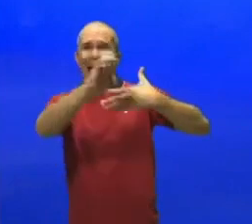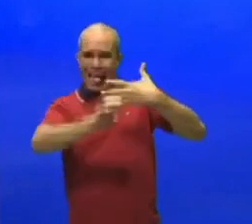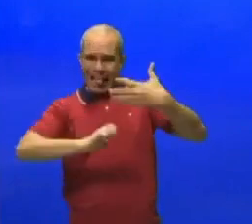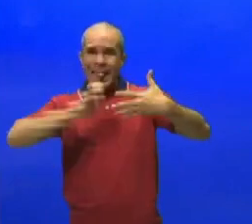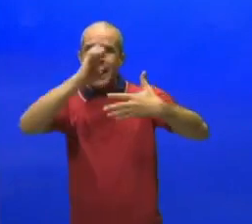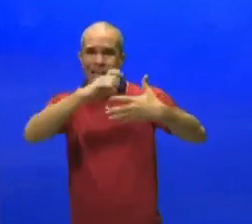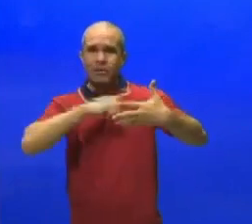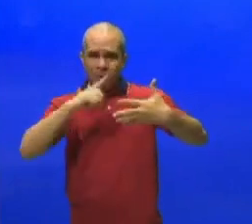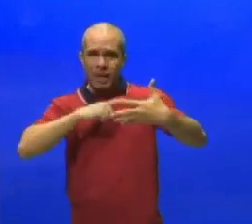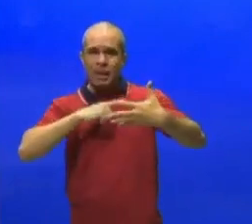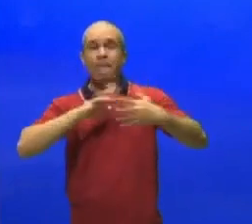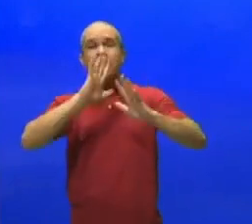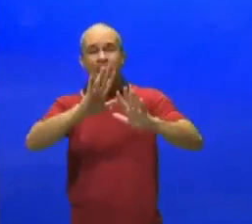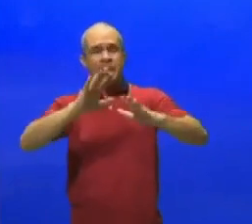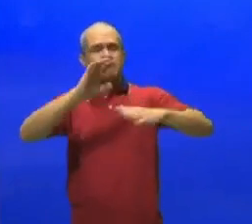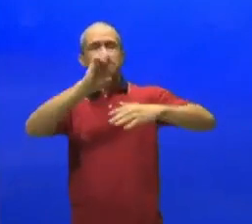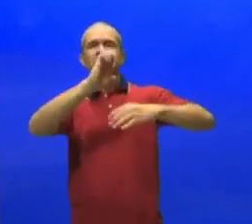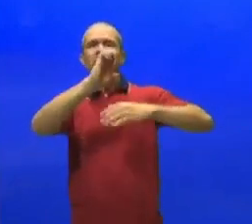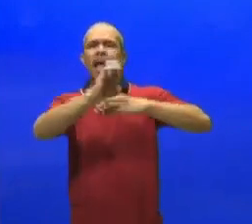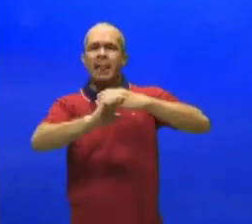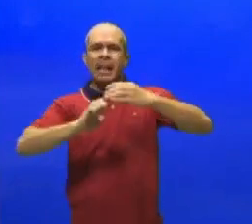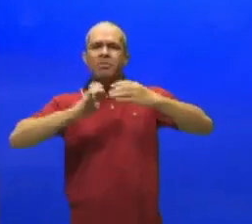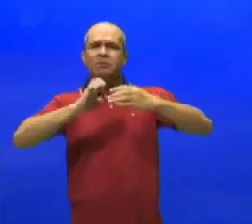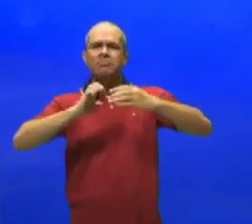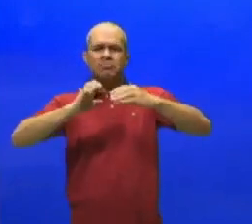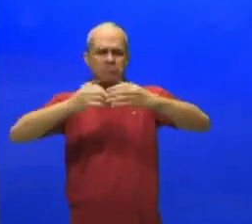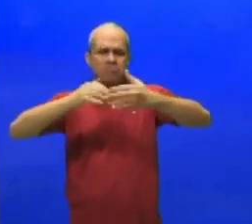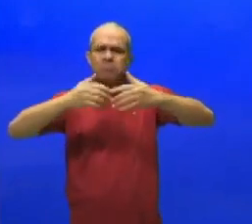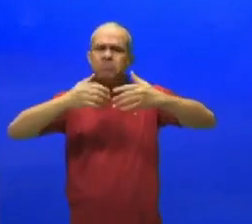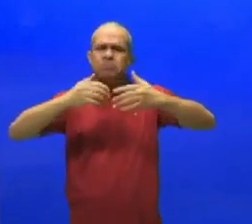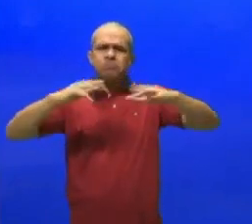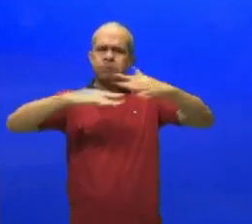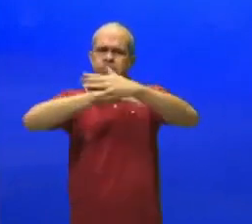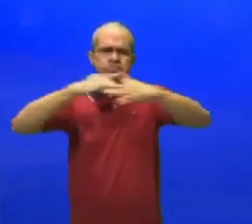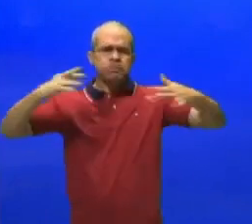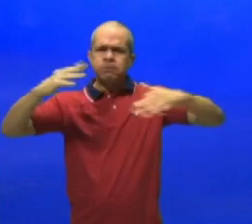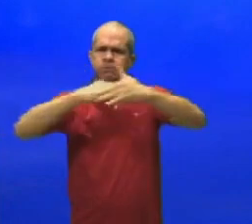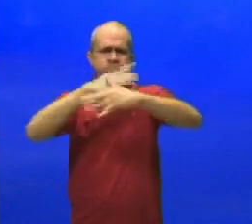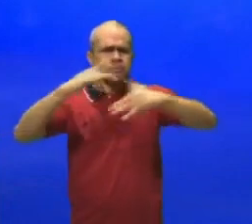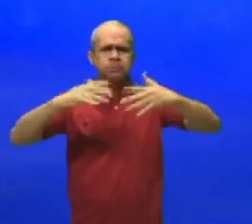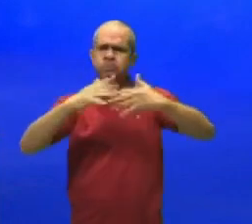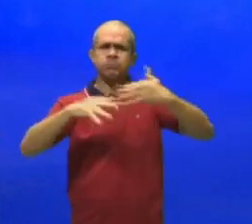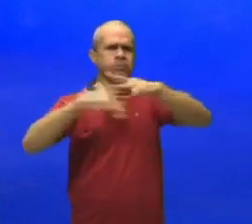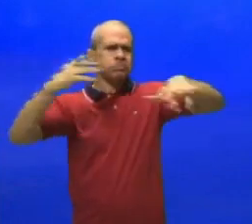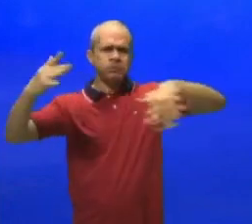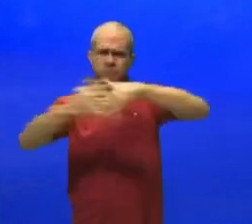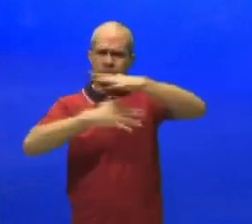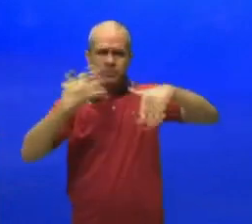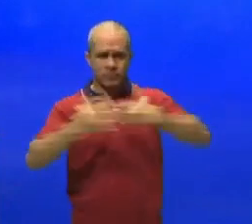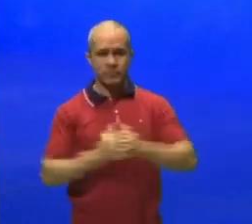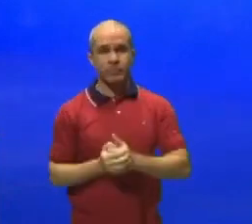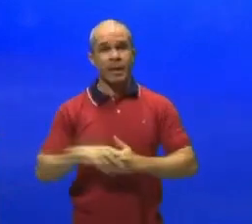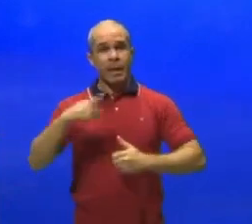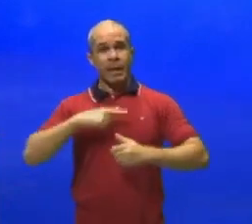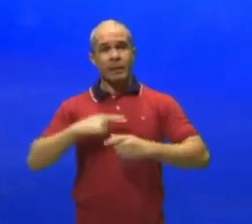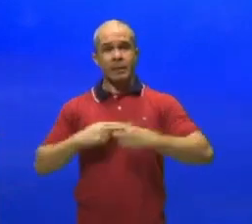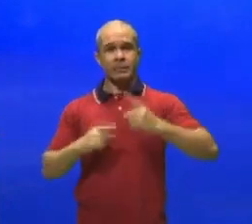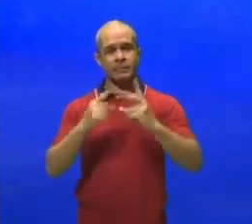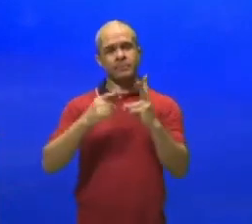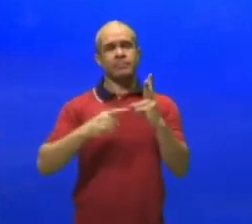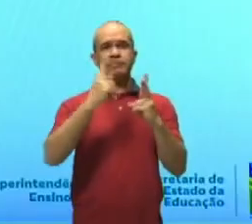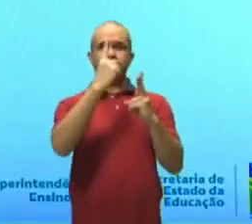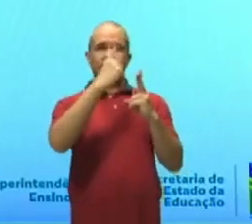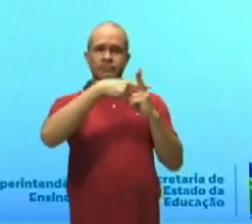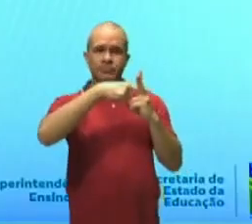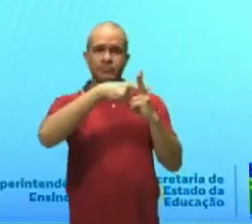está desordenada, justamente porque eu tenho uma chave elétrica aqui, e essa chave elétrica está